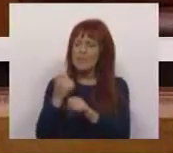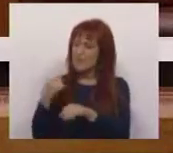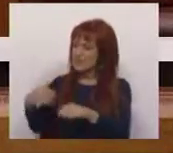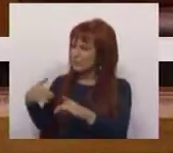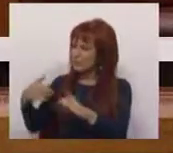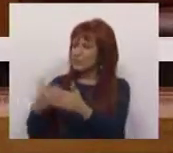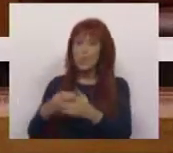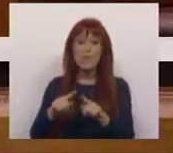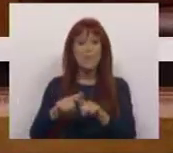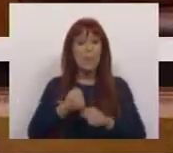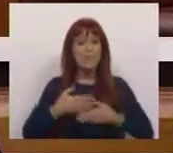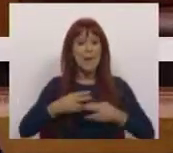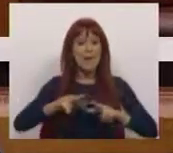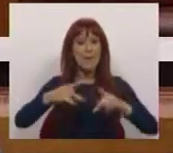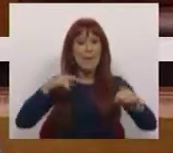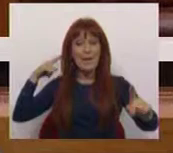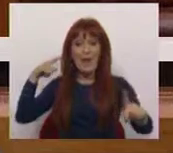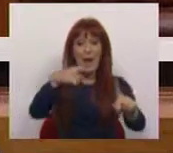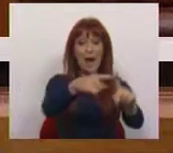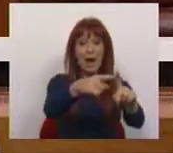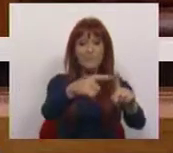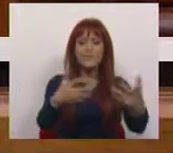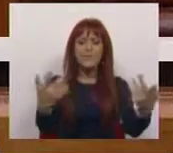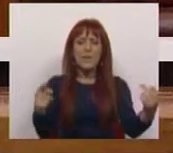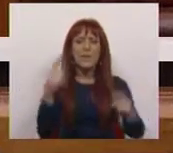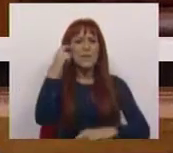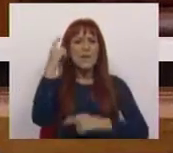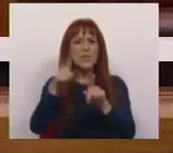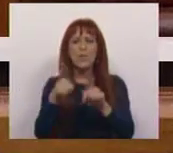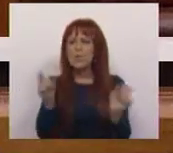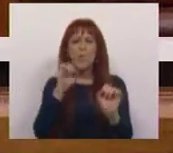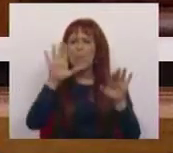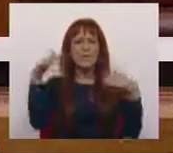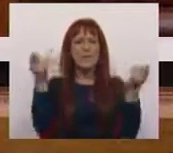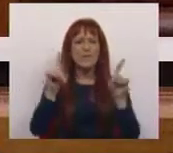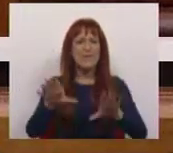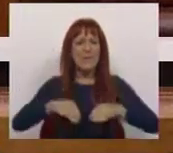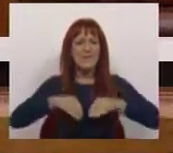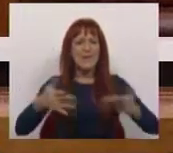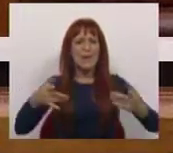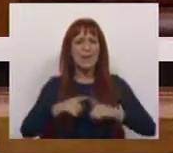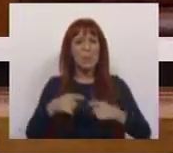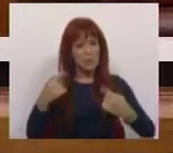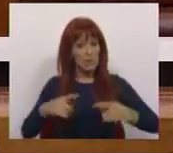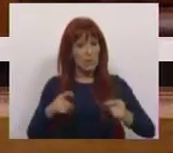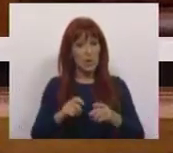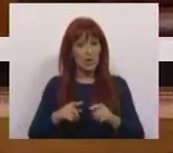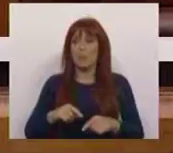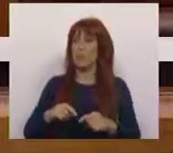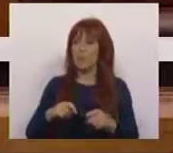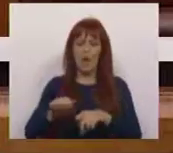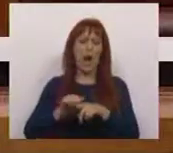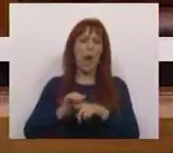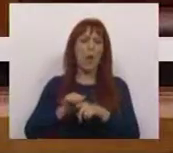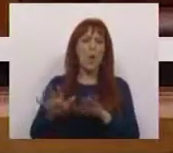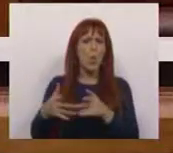para efeitos de descongelamento de carreiras, tendo em conta que não é possível aceitar que seja passada uma